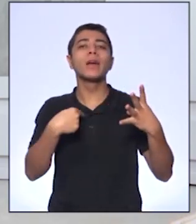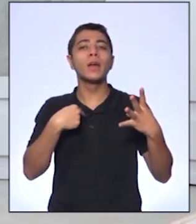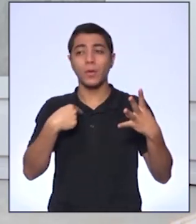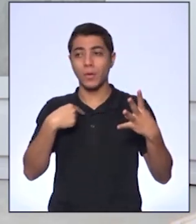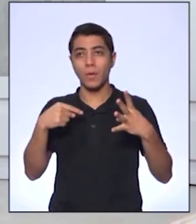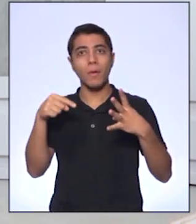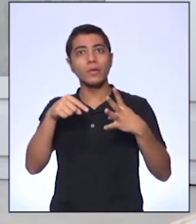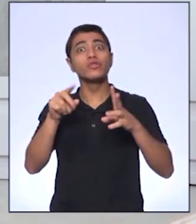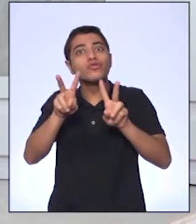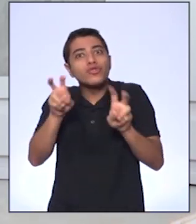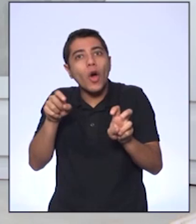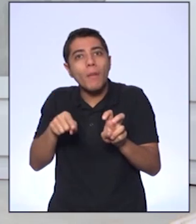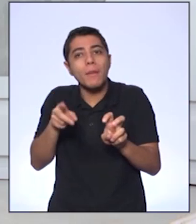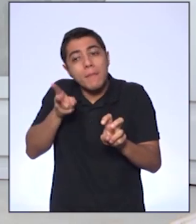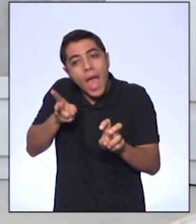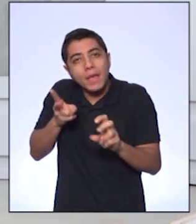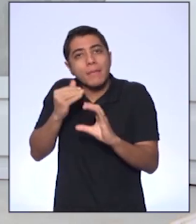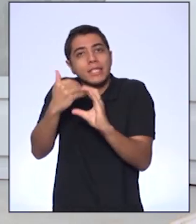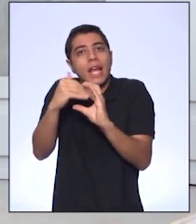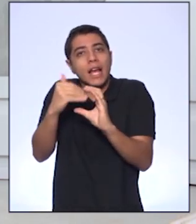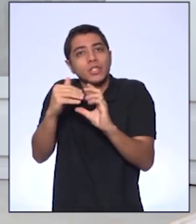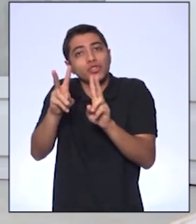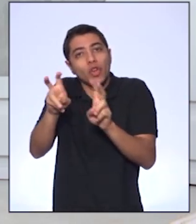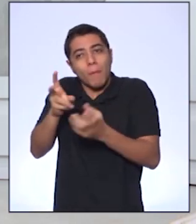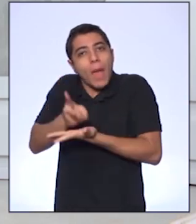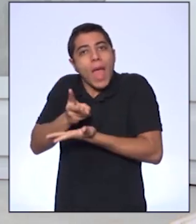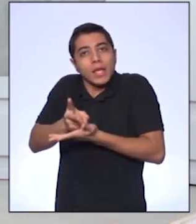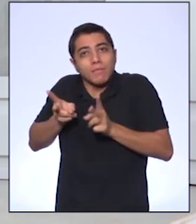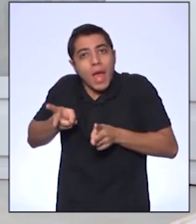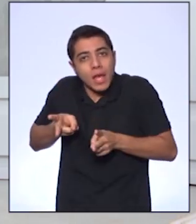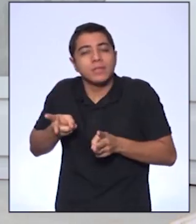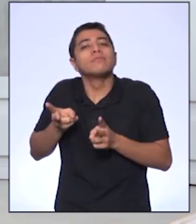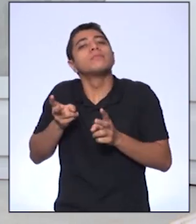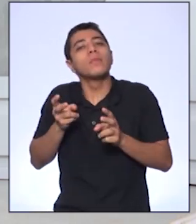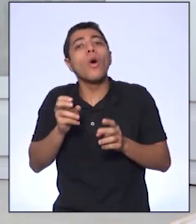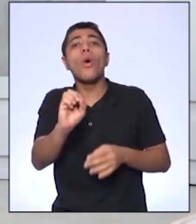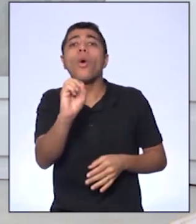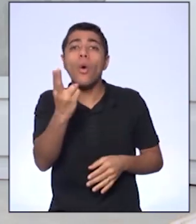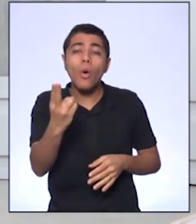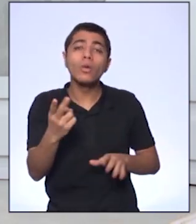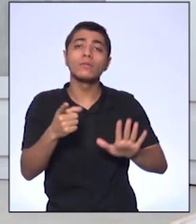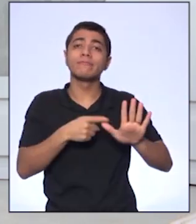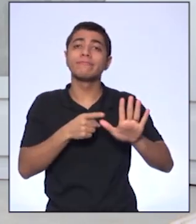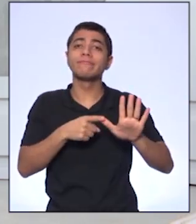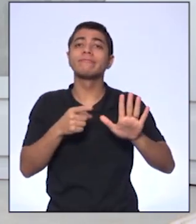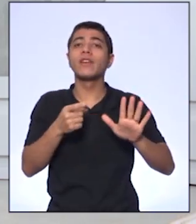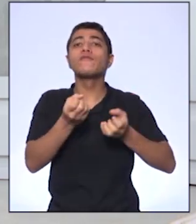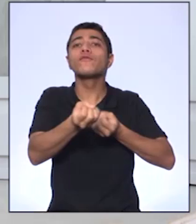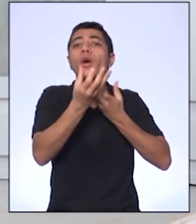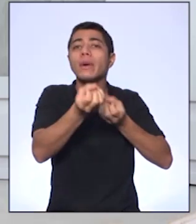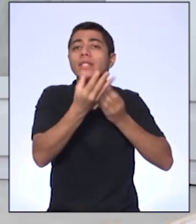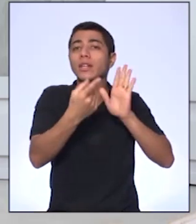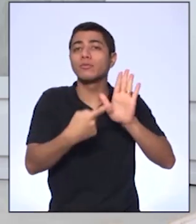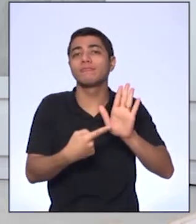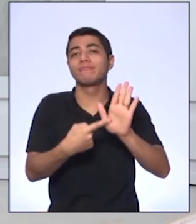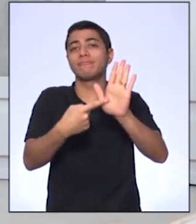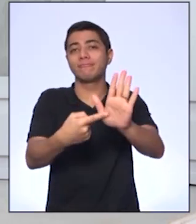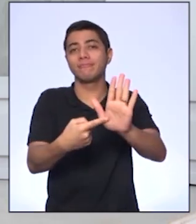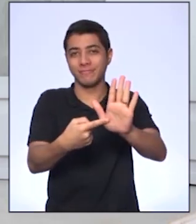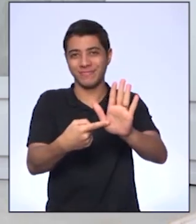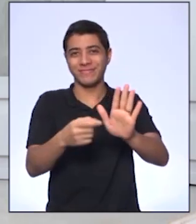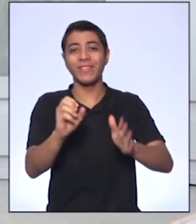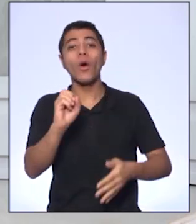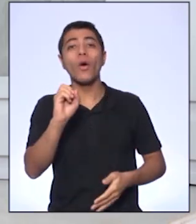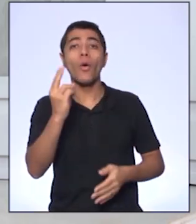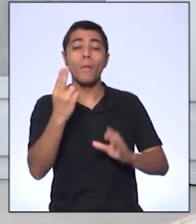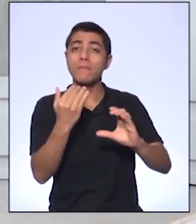própria mensagem, eu posso mandar mensagem para apresentar uma informação ou mandar uma mensagem em comum. Agora